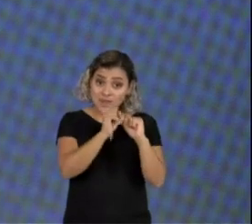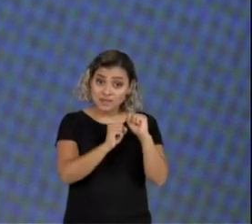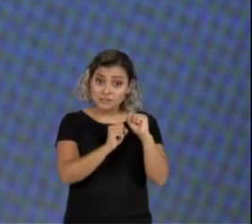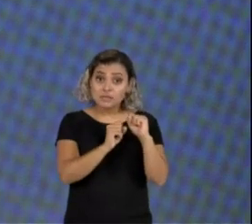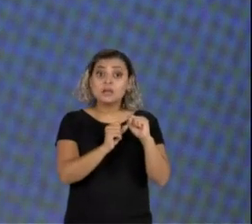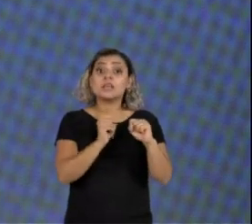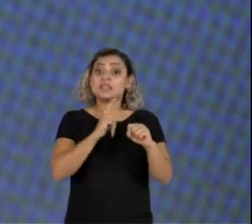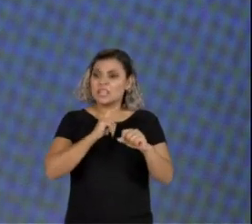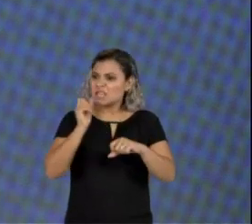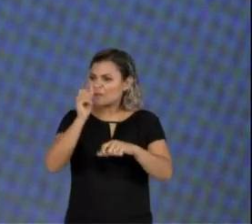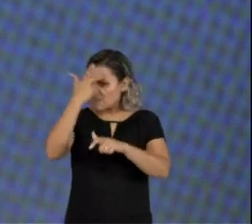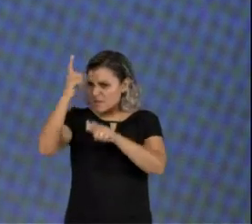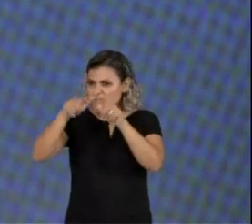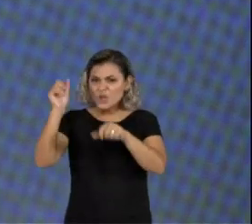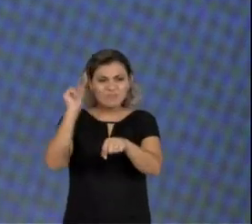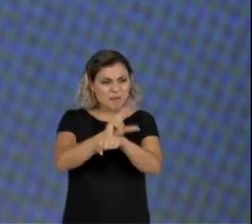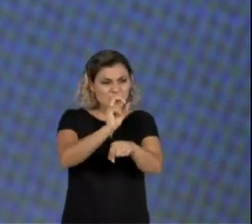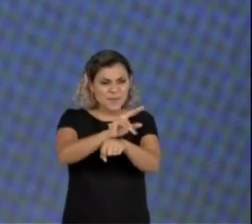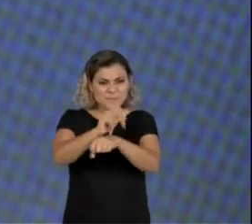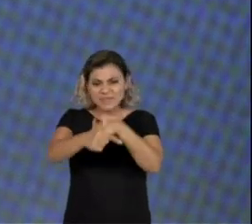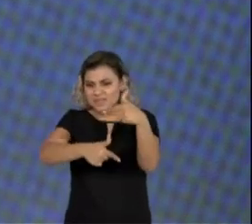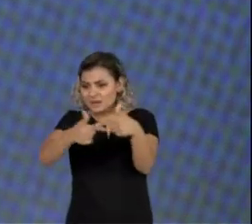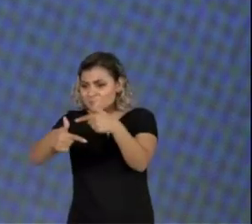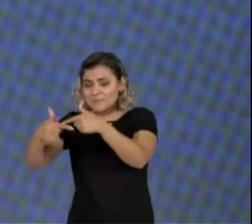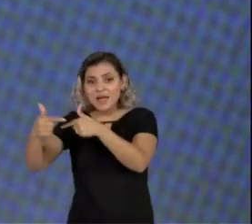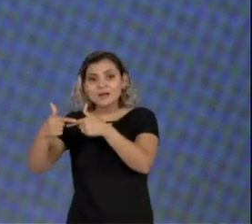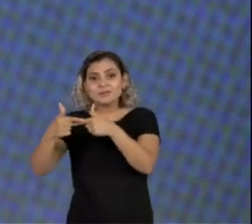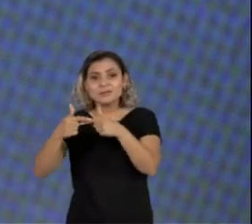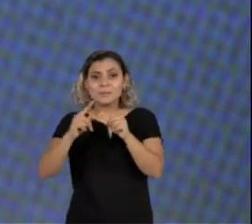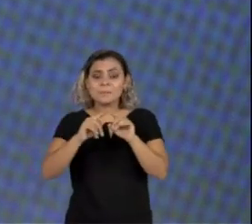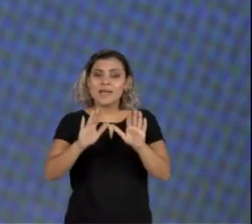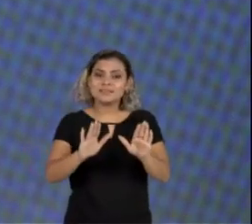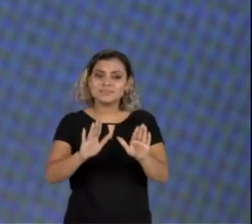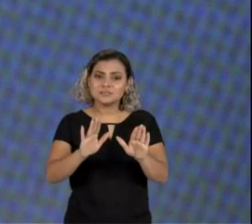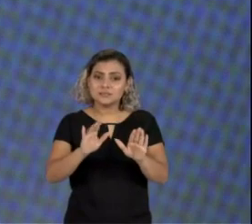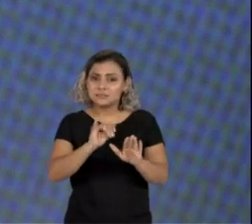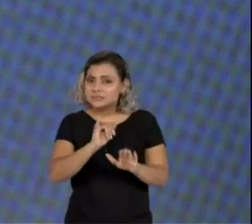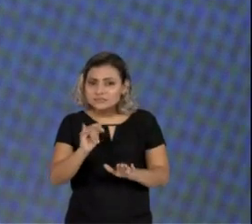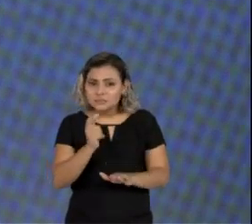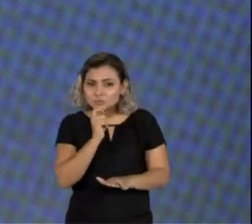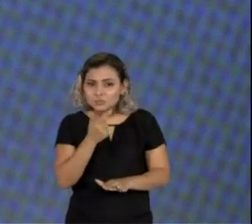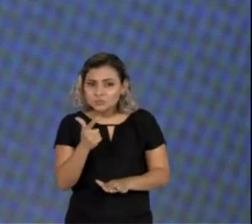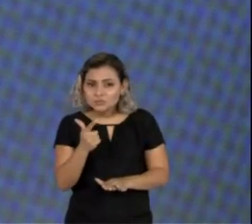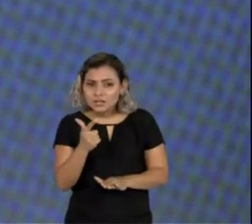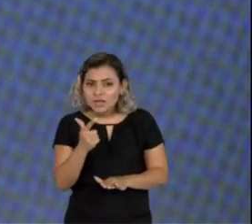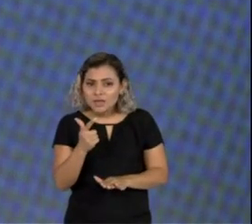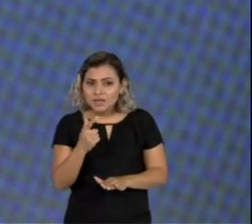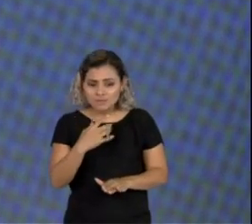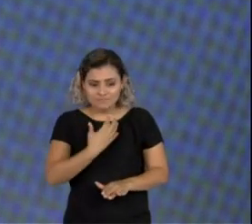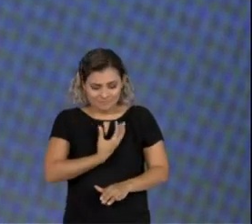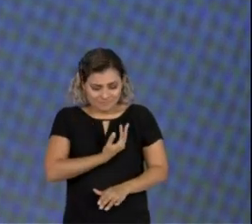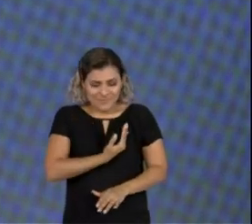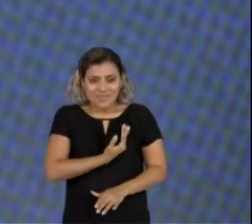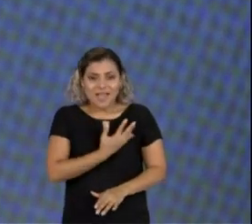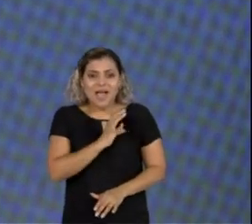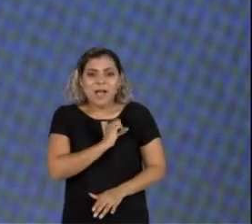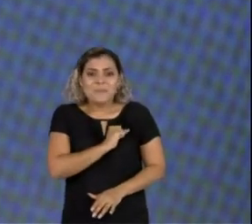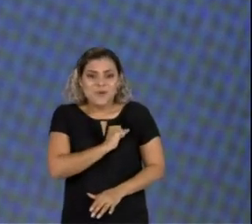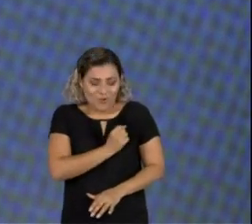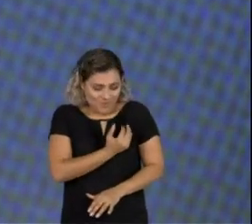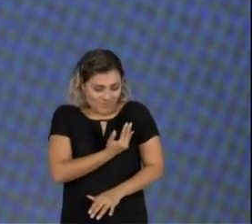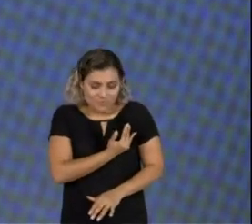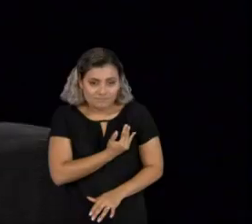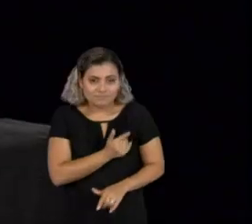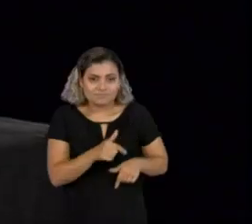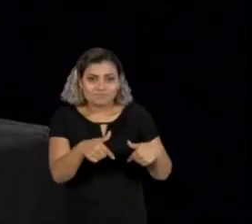para um monte de gente, é rentável, mas se não tiver essa chama que o Sérgio fala, não estava